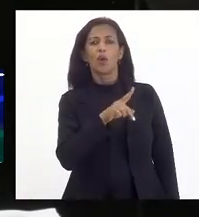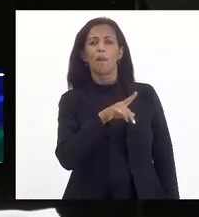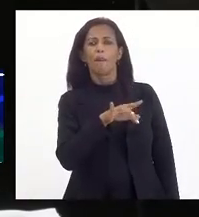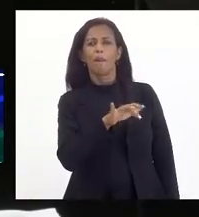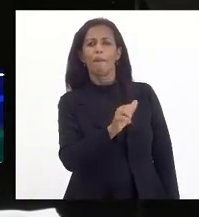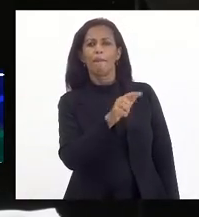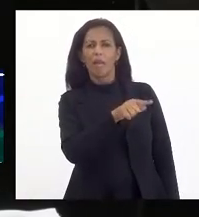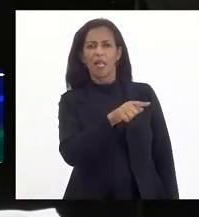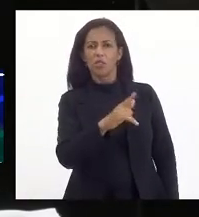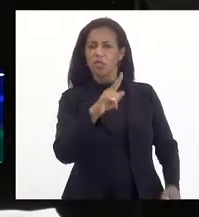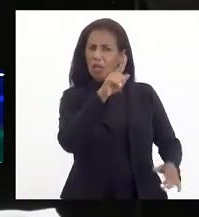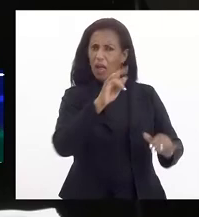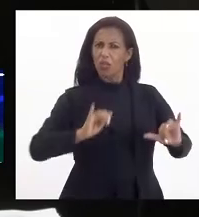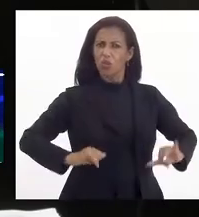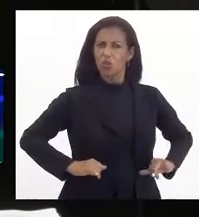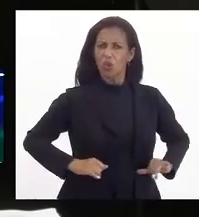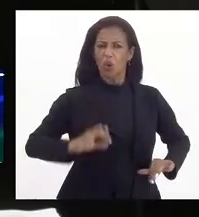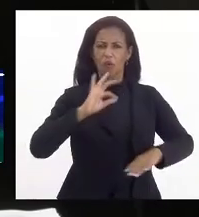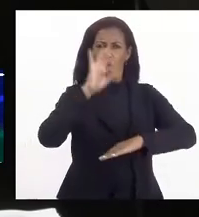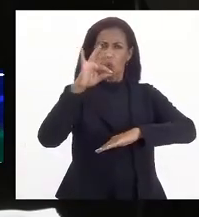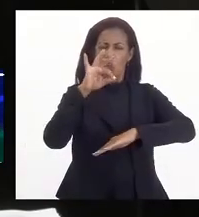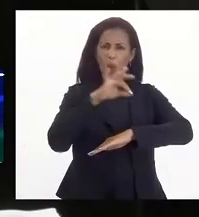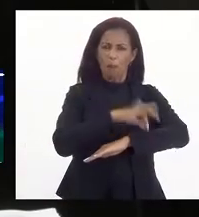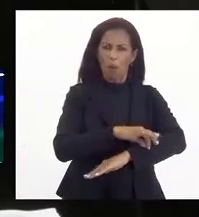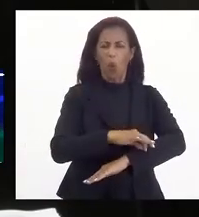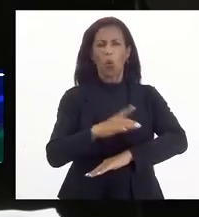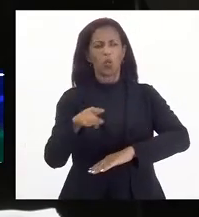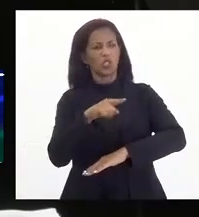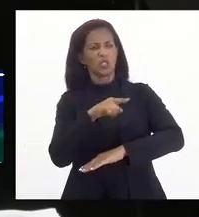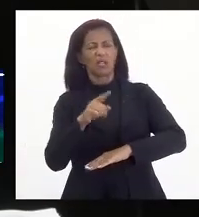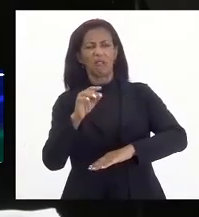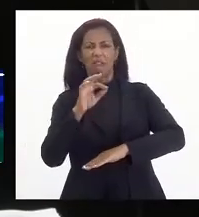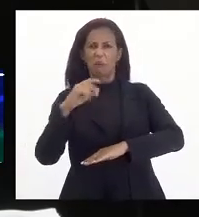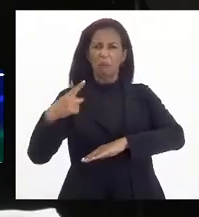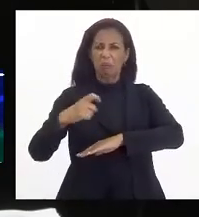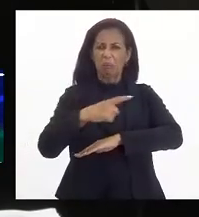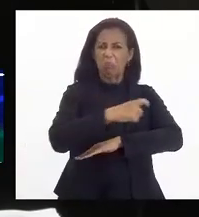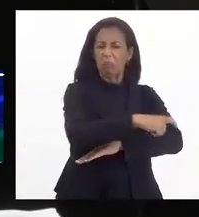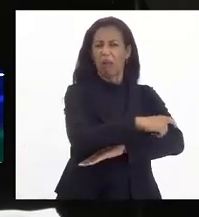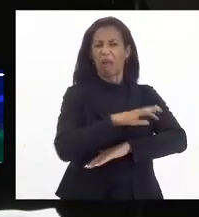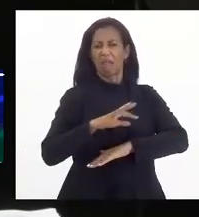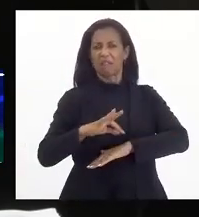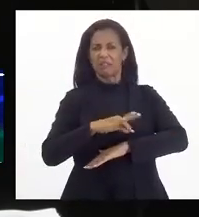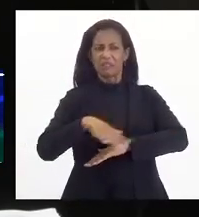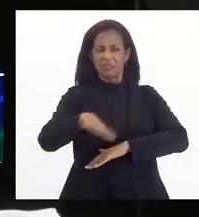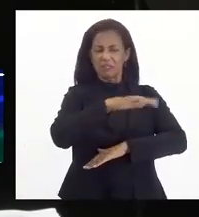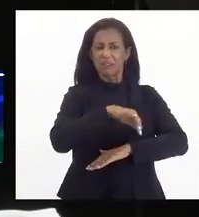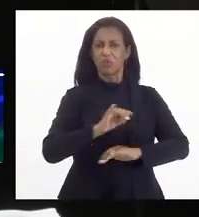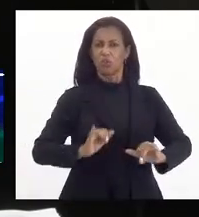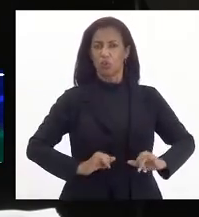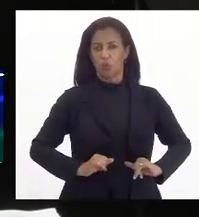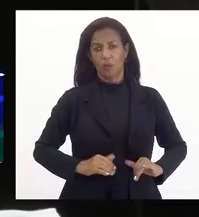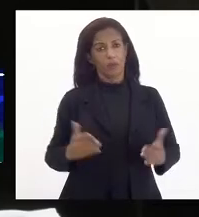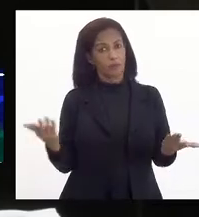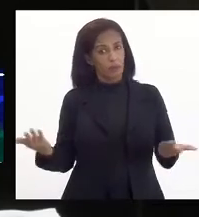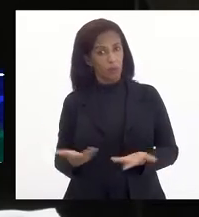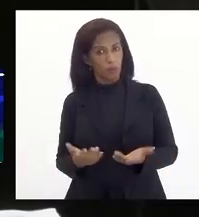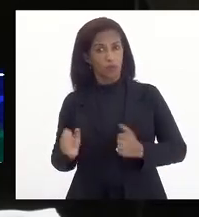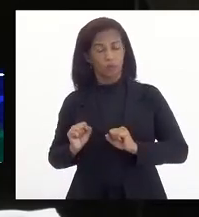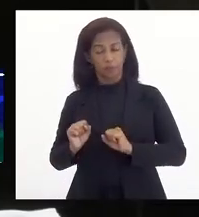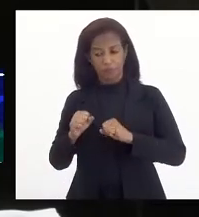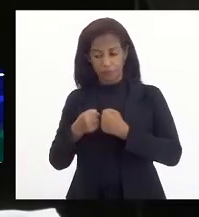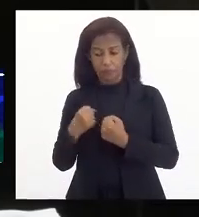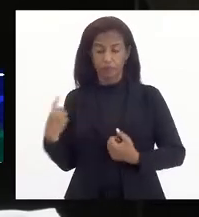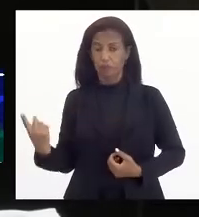sofre uma mosca com mau cheiro o inseto roedor naquela região então mais uma vez tá reforçada pela escola